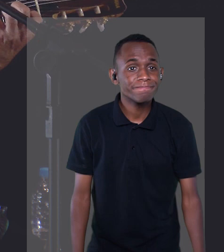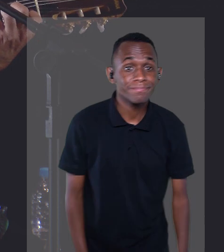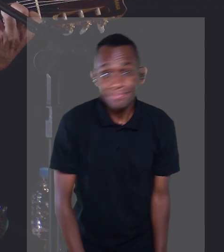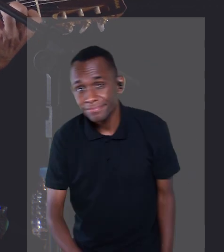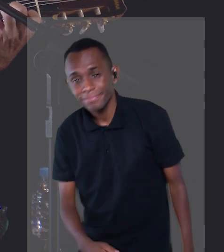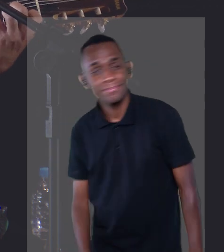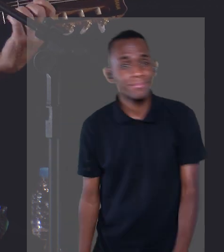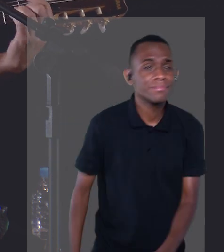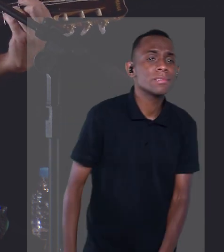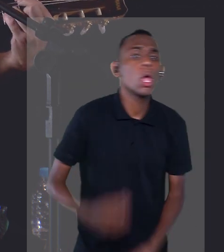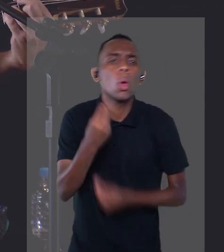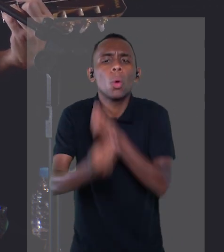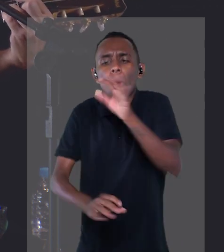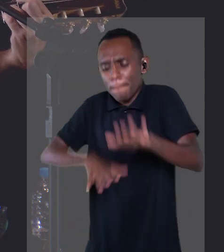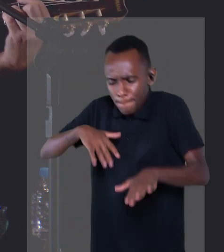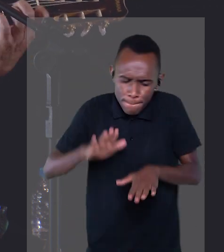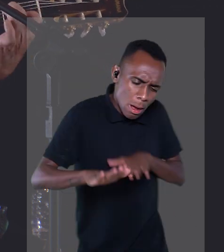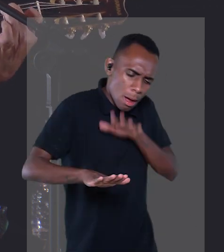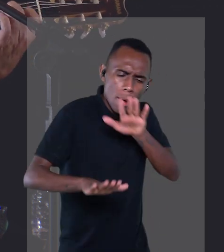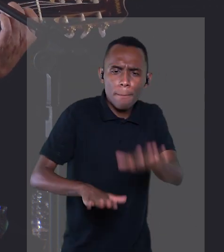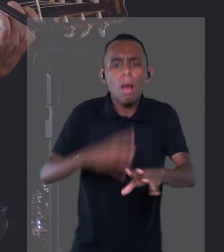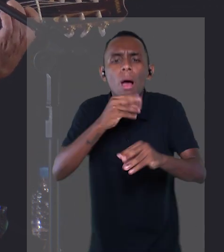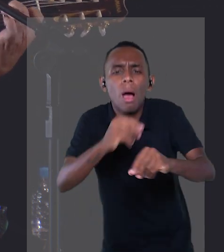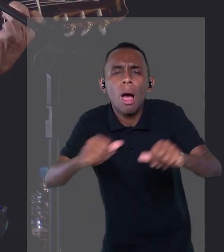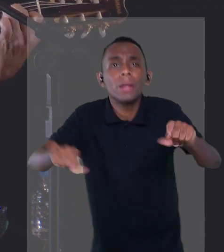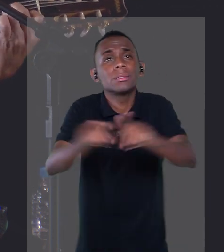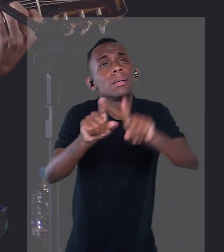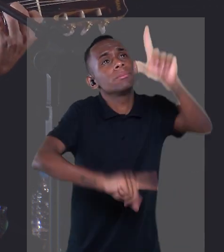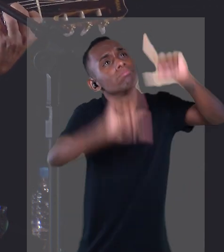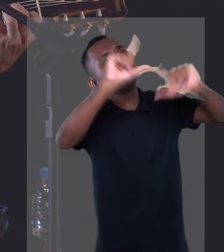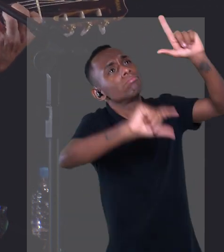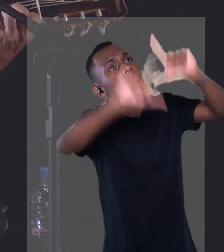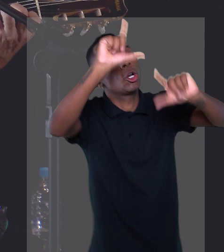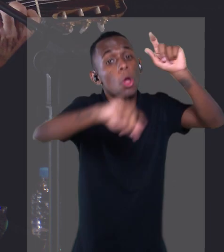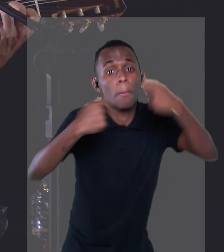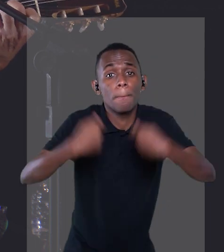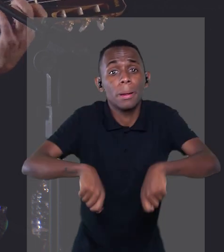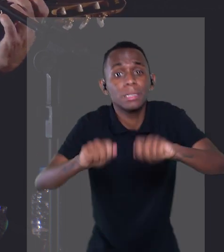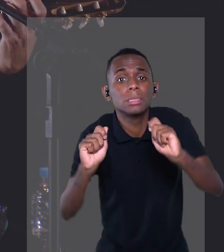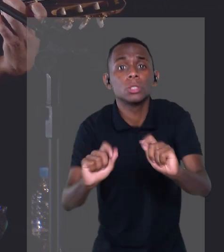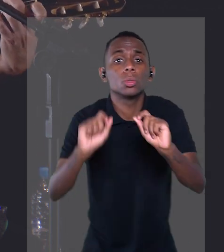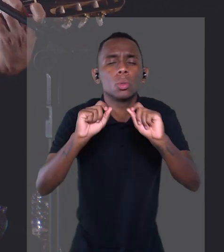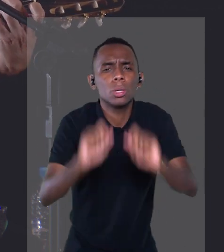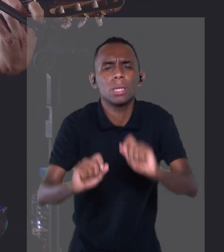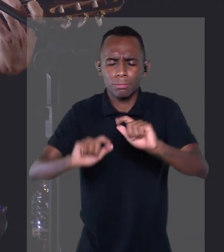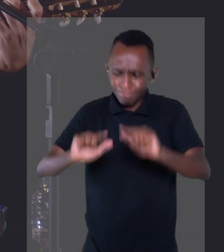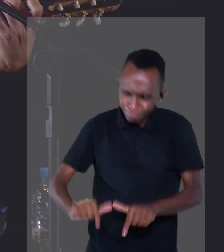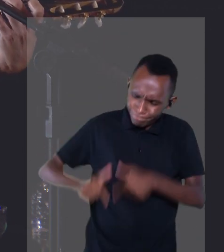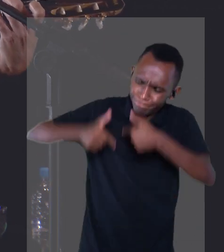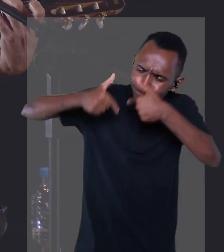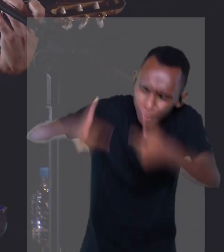Pra andar em chão de areias, estrelas, não é preciso